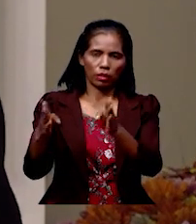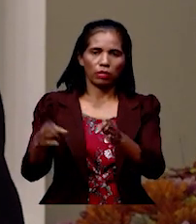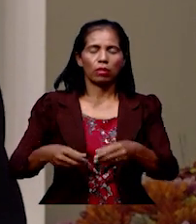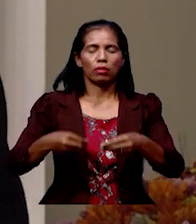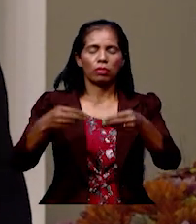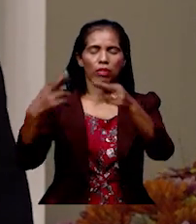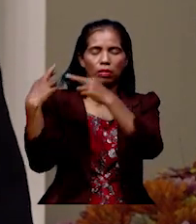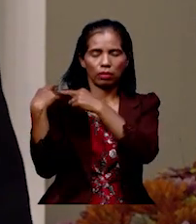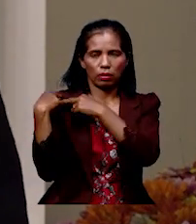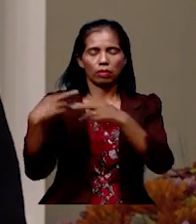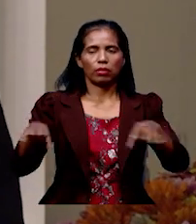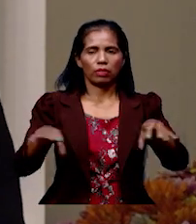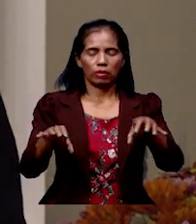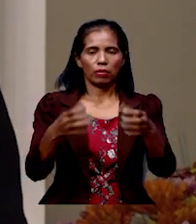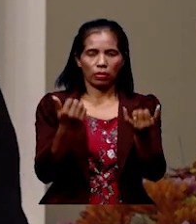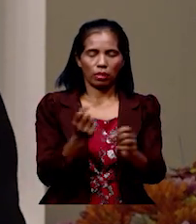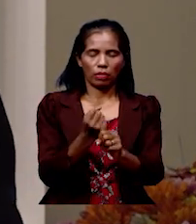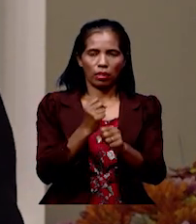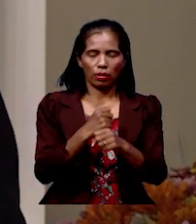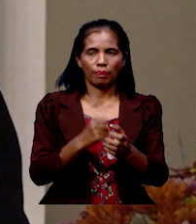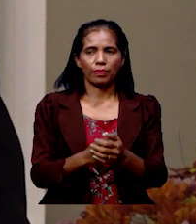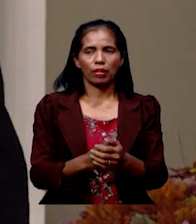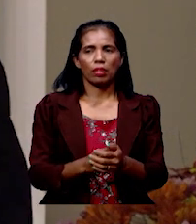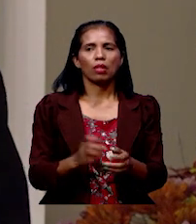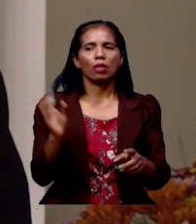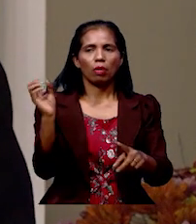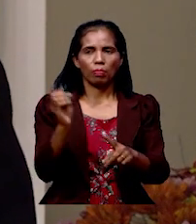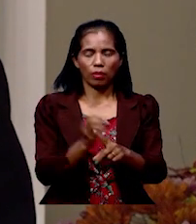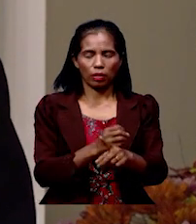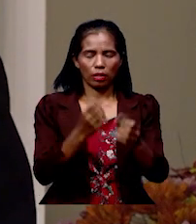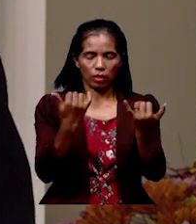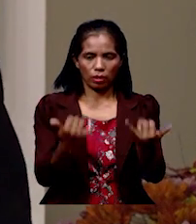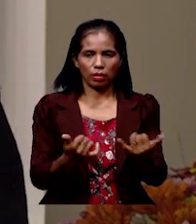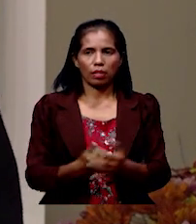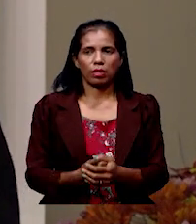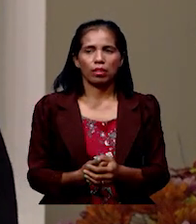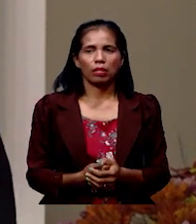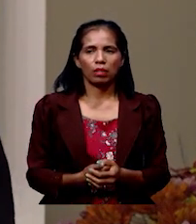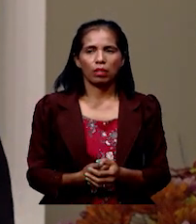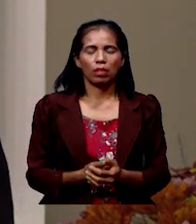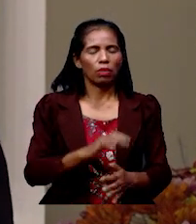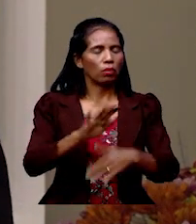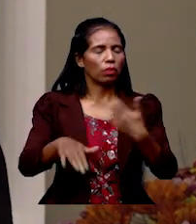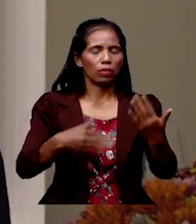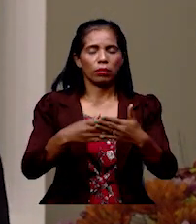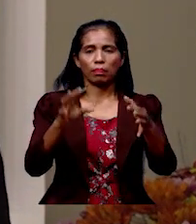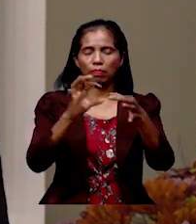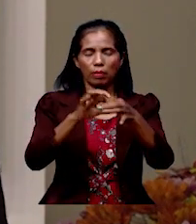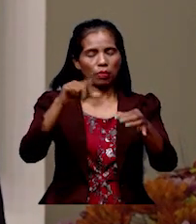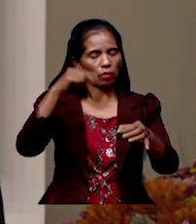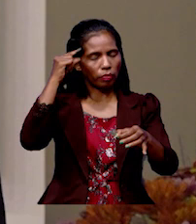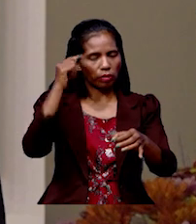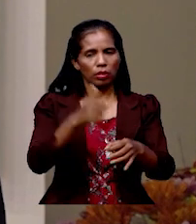que agora se concretiza. Aproveito a oportunidade para agradecer a todos os membros do Governo